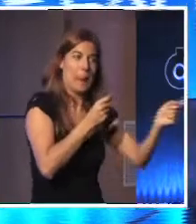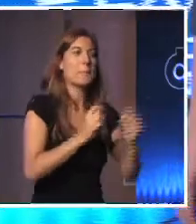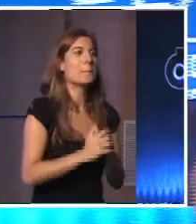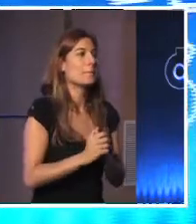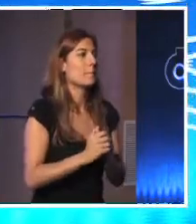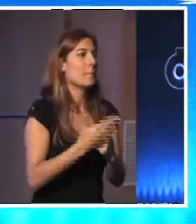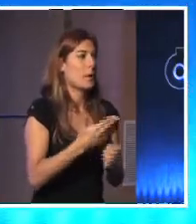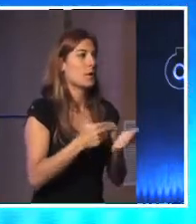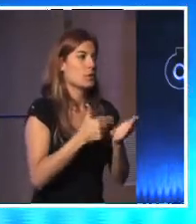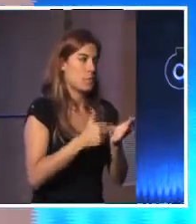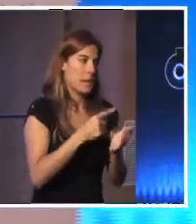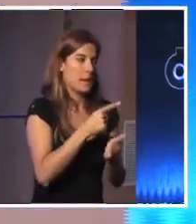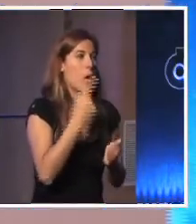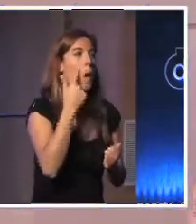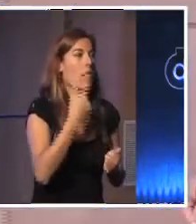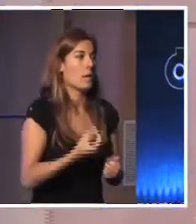E vamos esperar que ela reaja